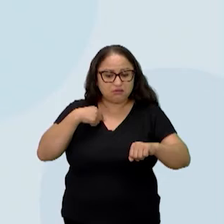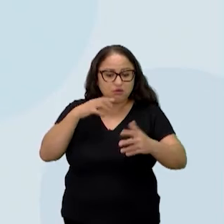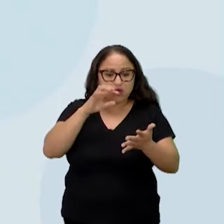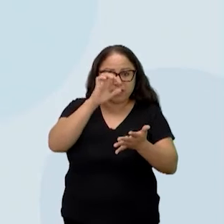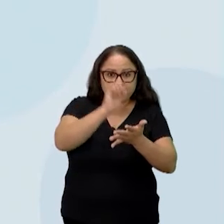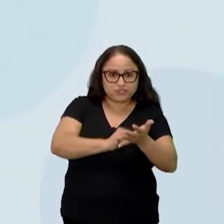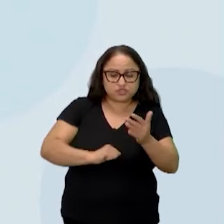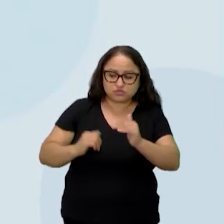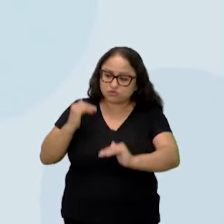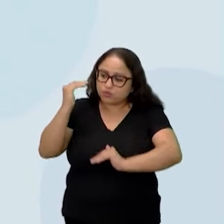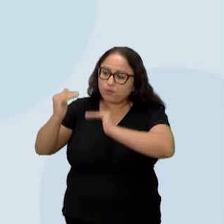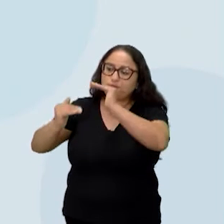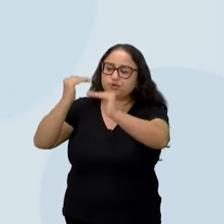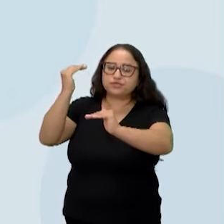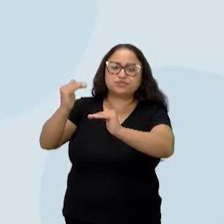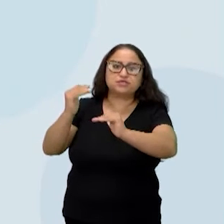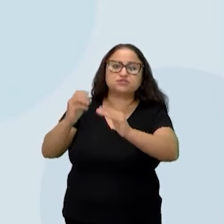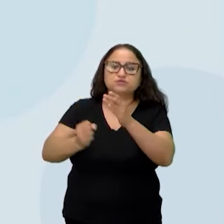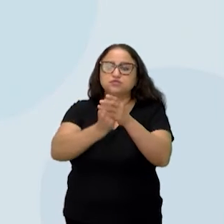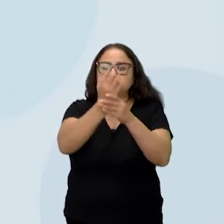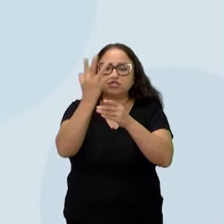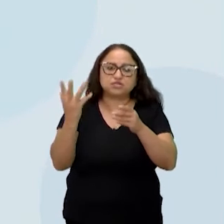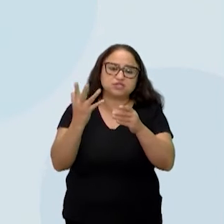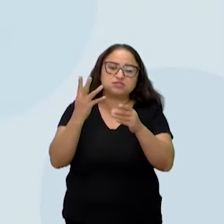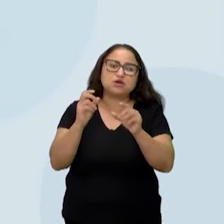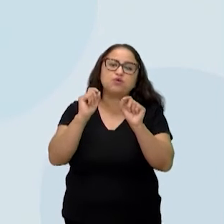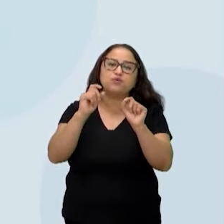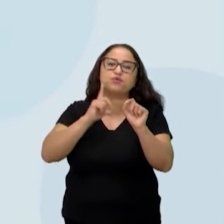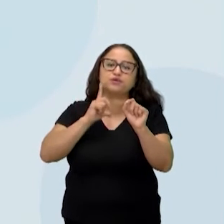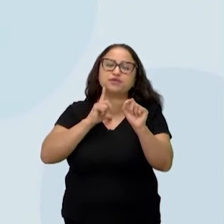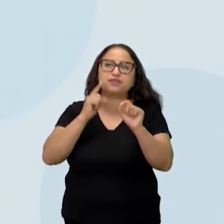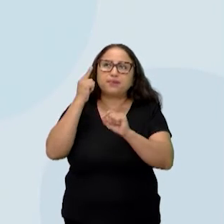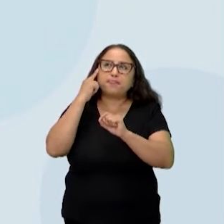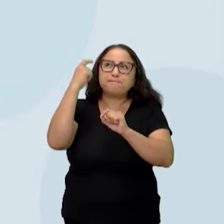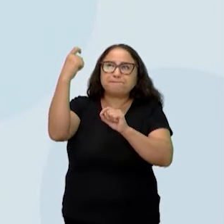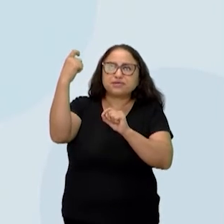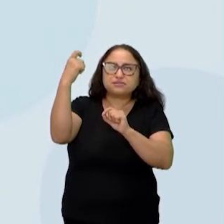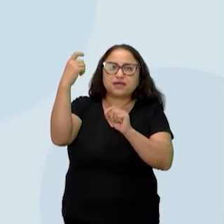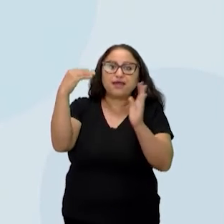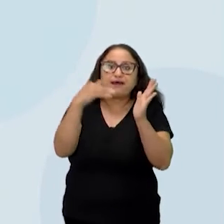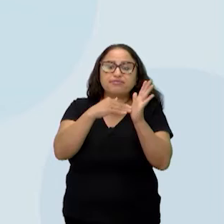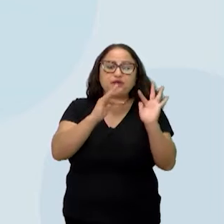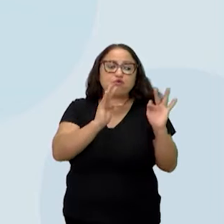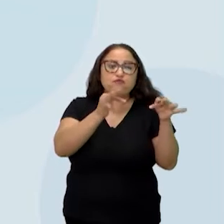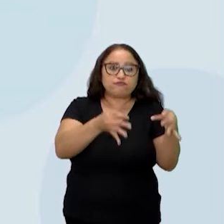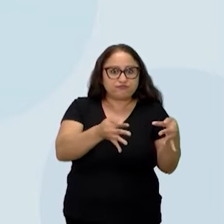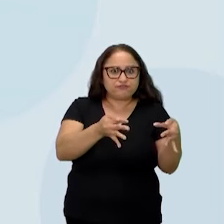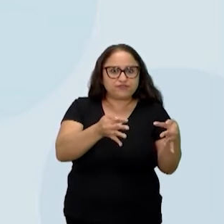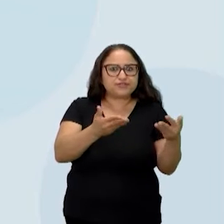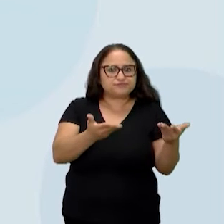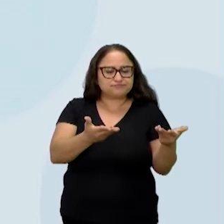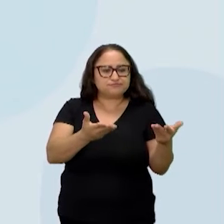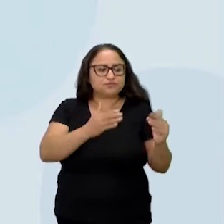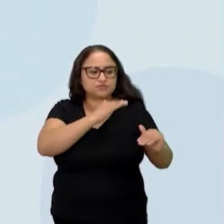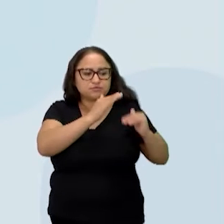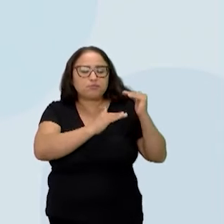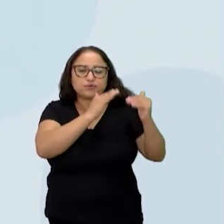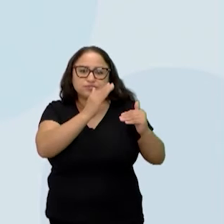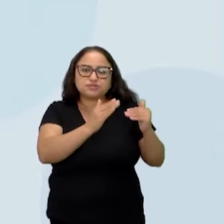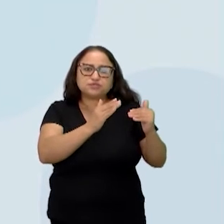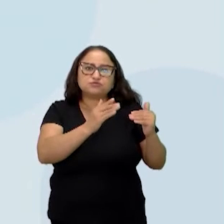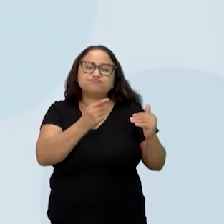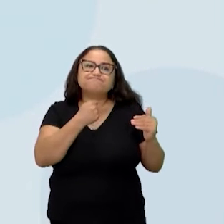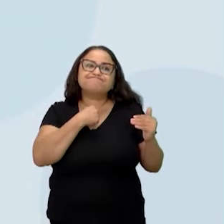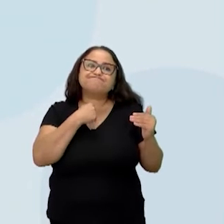do meu processo de criação inteiro, desde a concepção da minha primeira ideia até o final, desse processo,